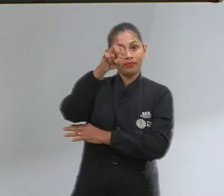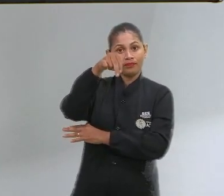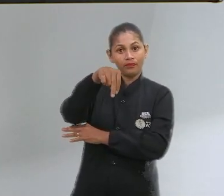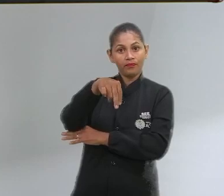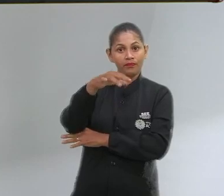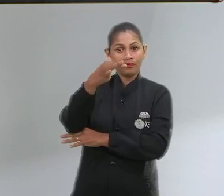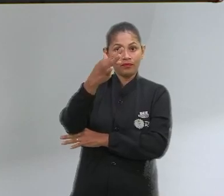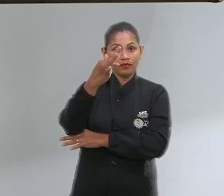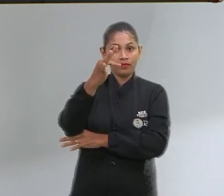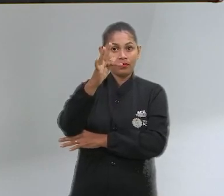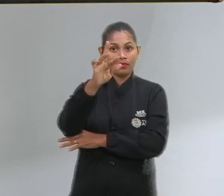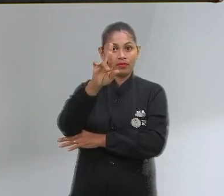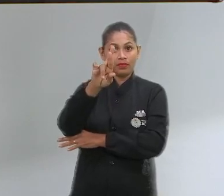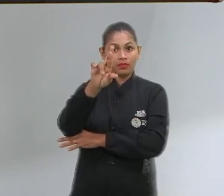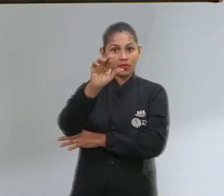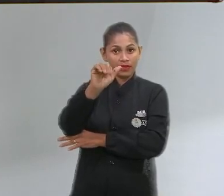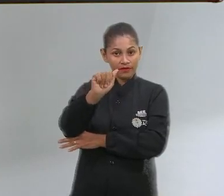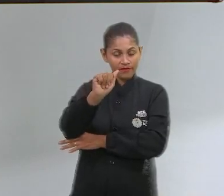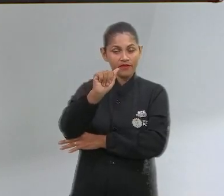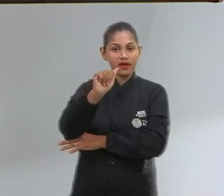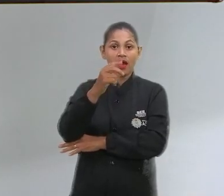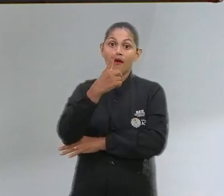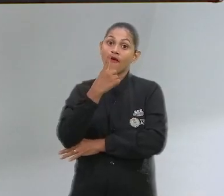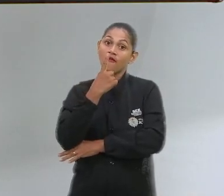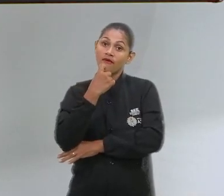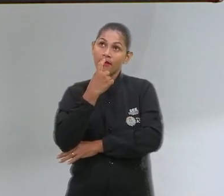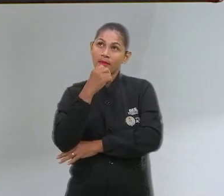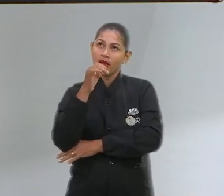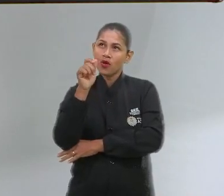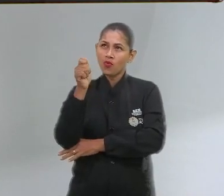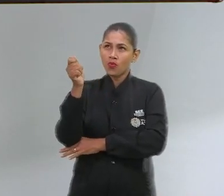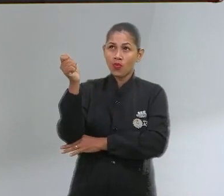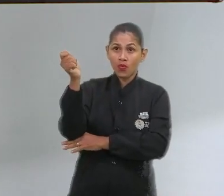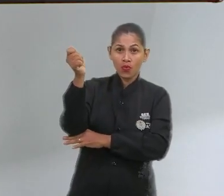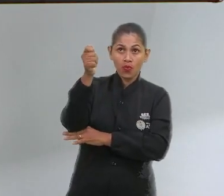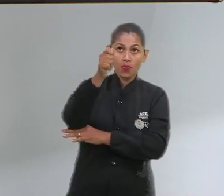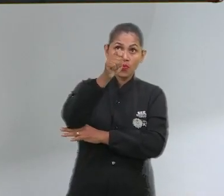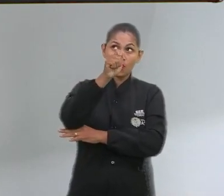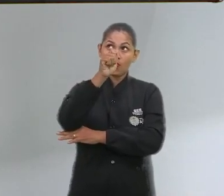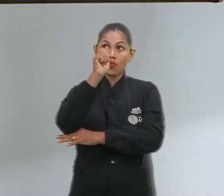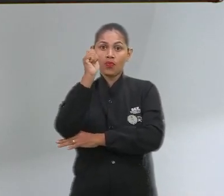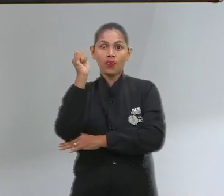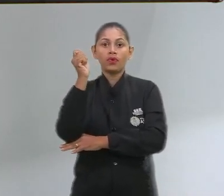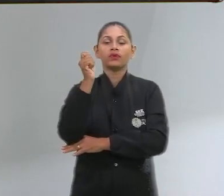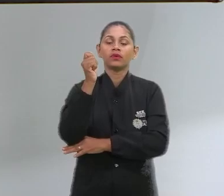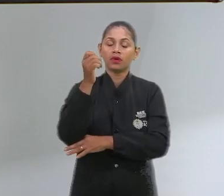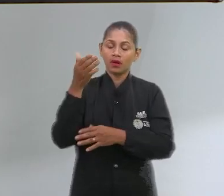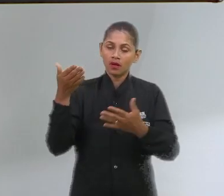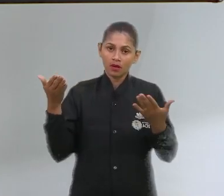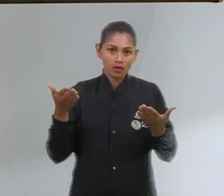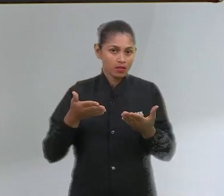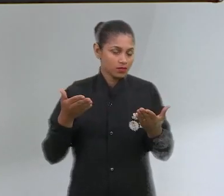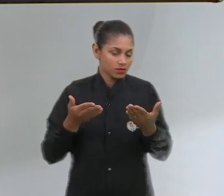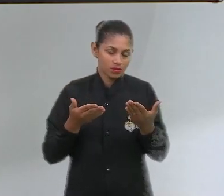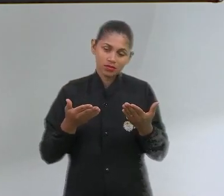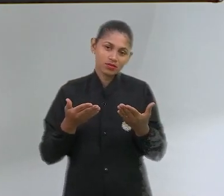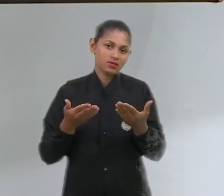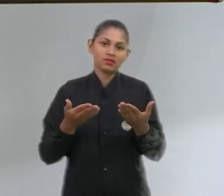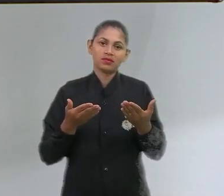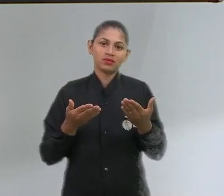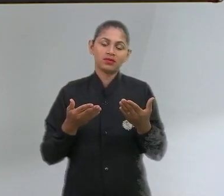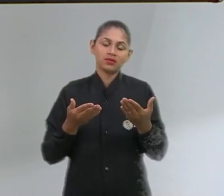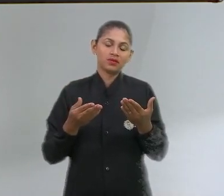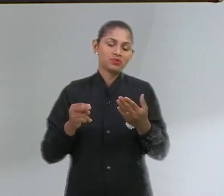vão trocar áudio, trocar fotos por infravermelho, hoje é Wi-Fi, hoje é Bluetooth, mas nós